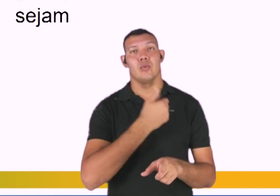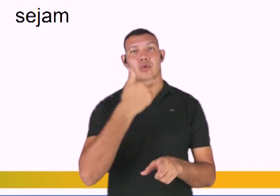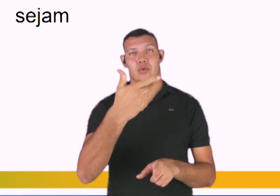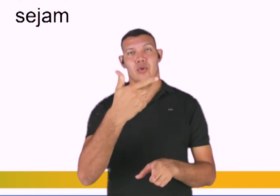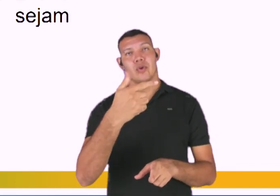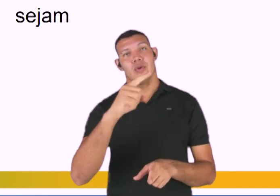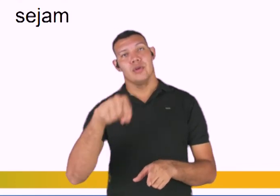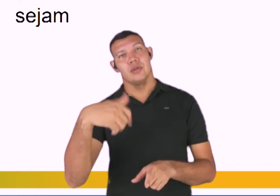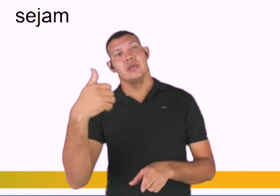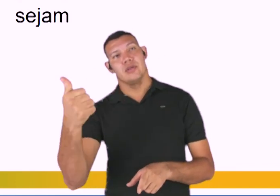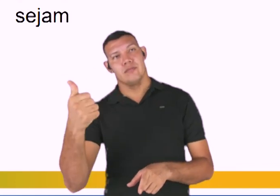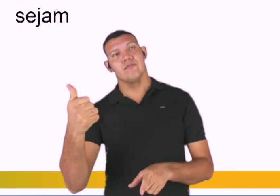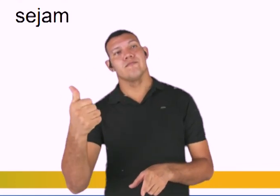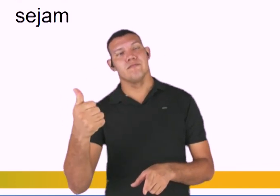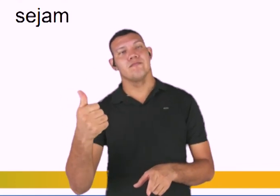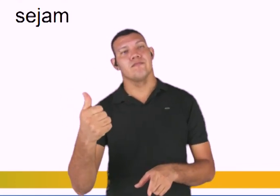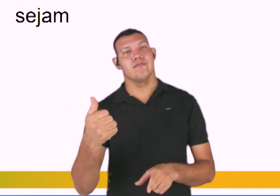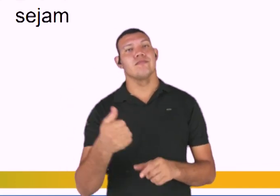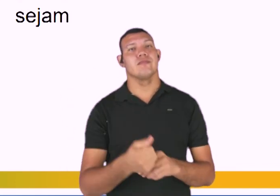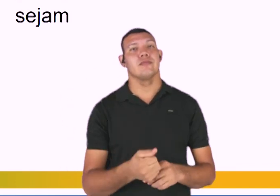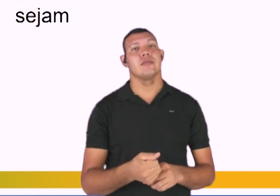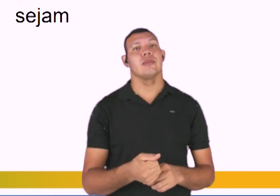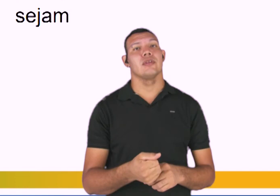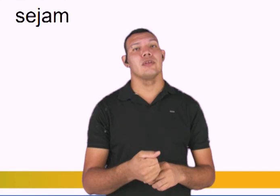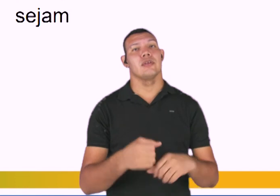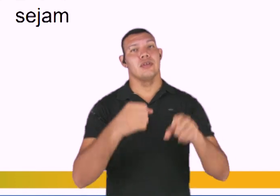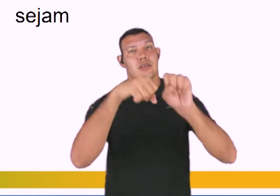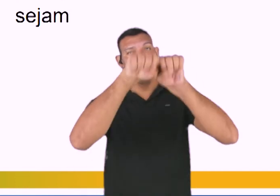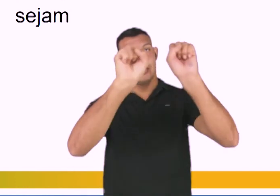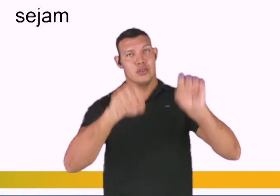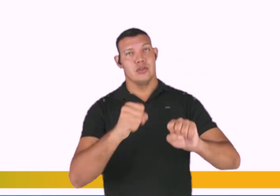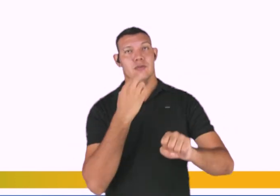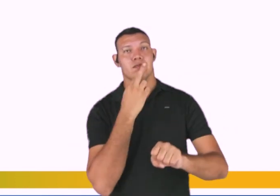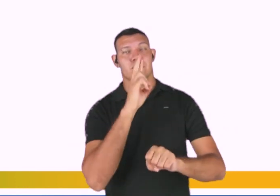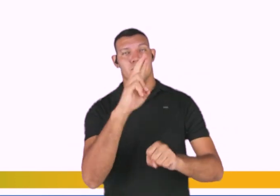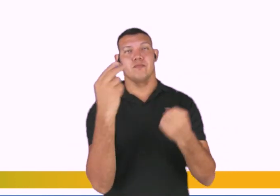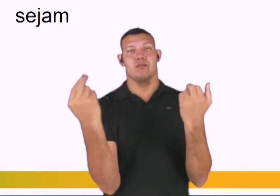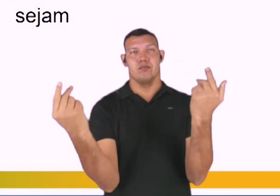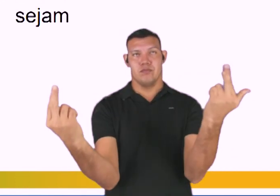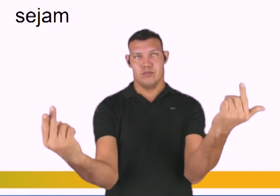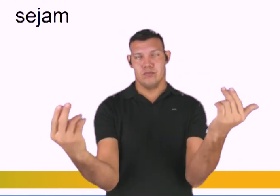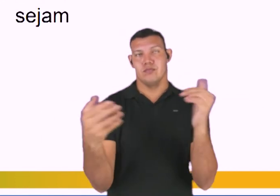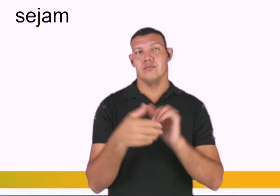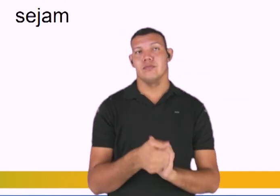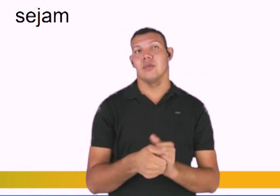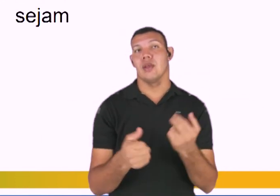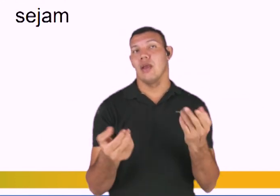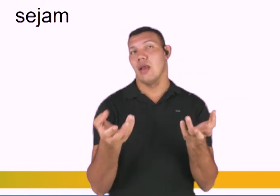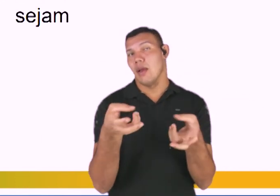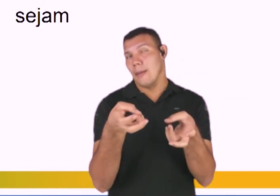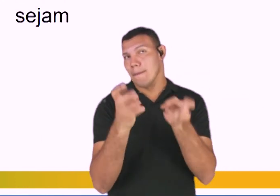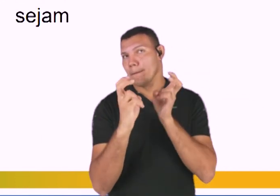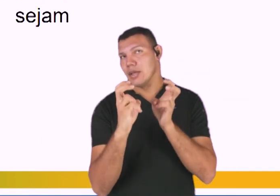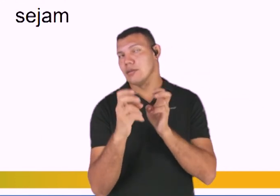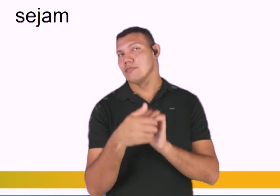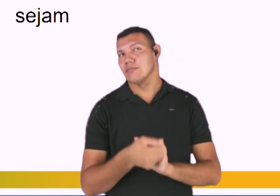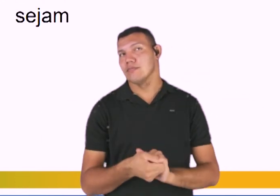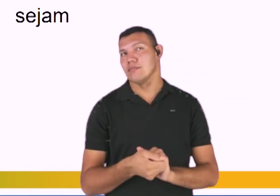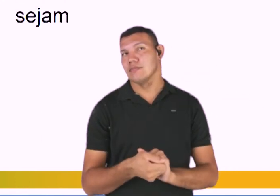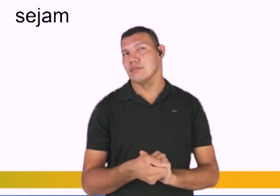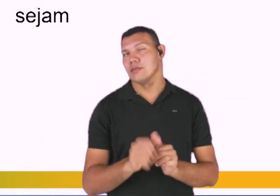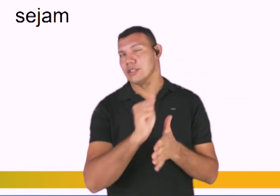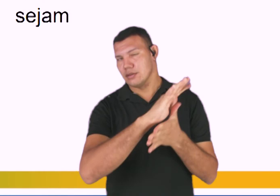respectivamente, para que os sistemas sejam equivalentes. Então, percebam aí que, por